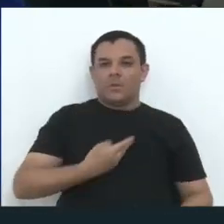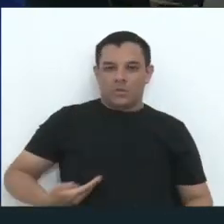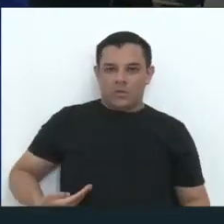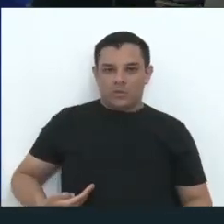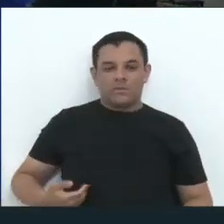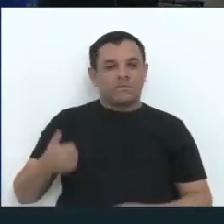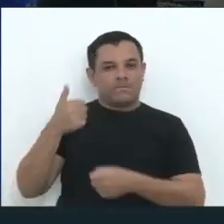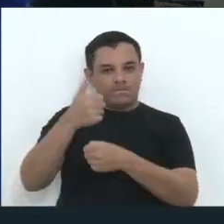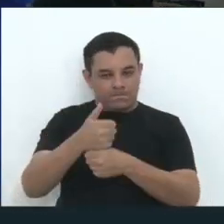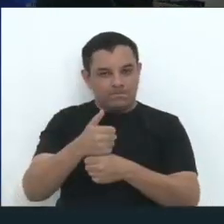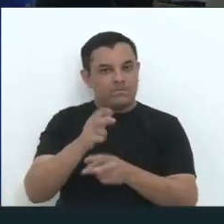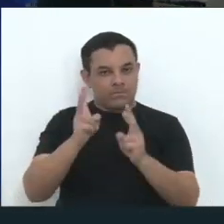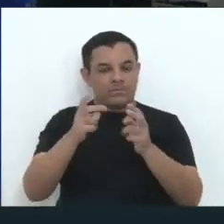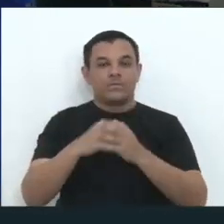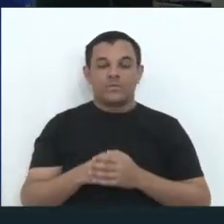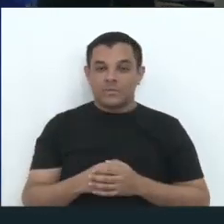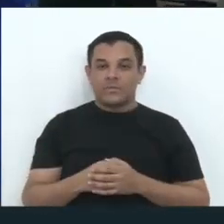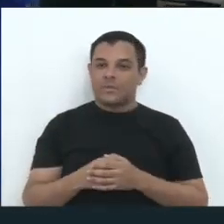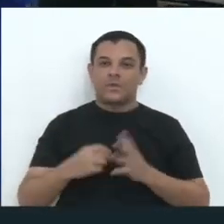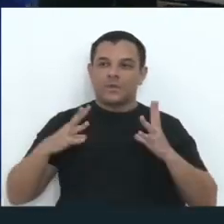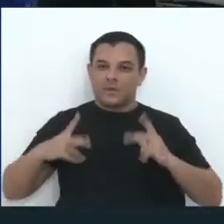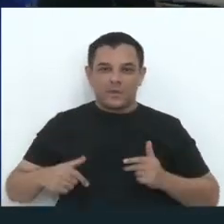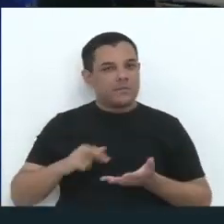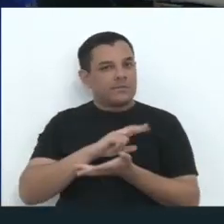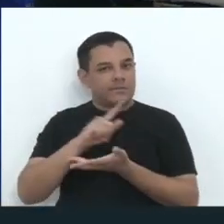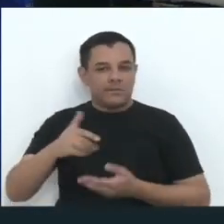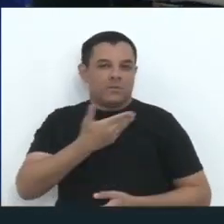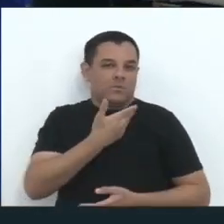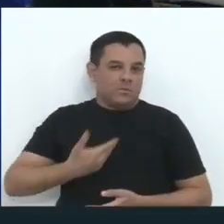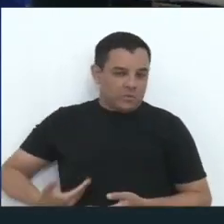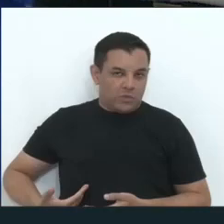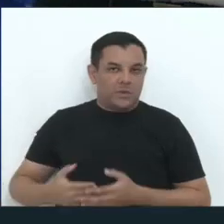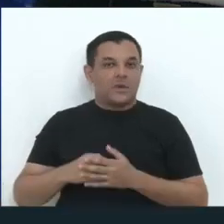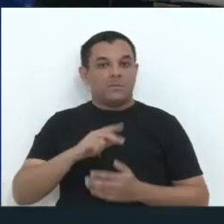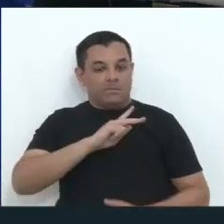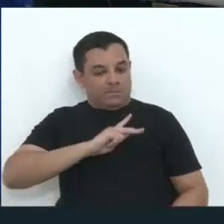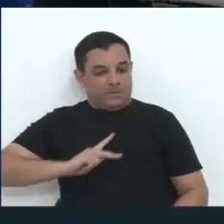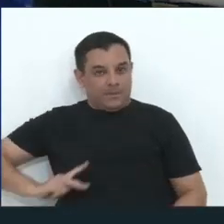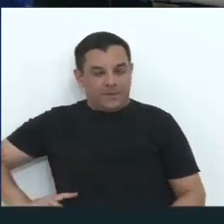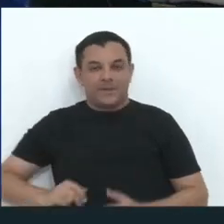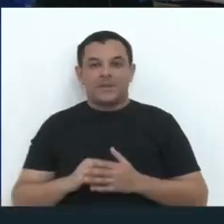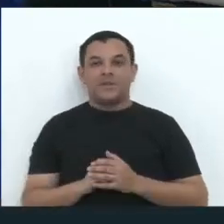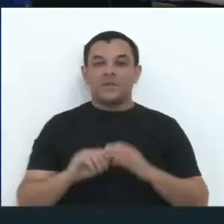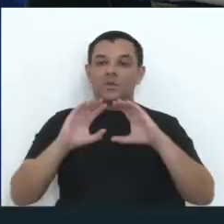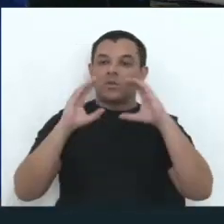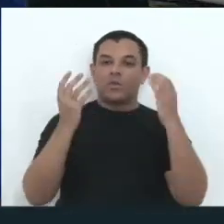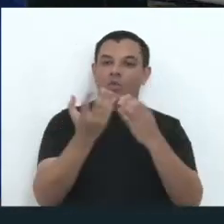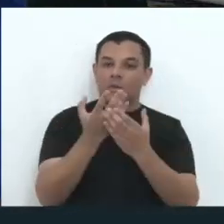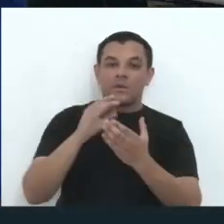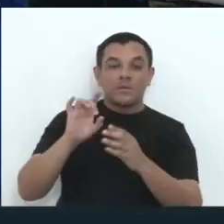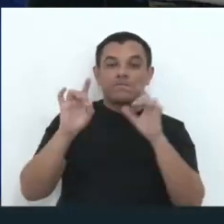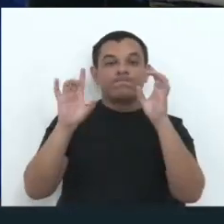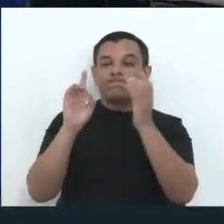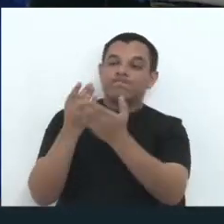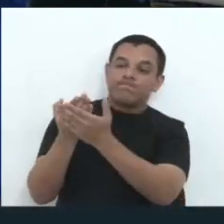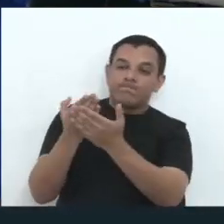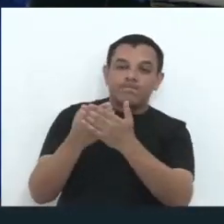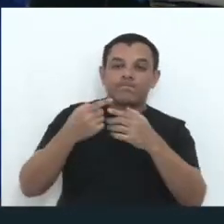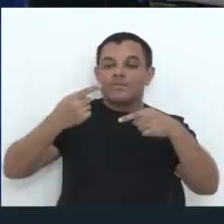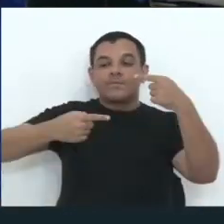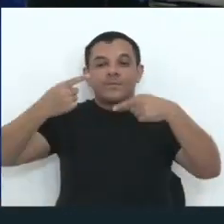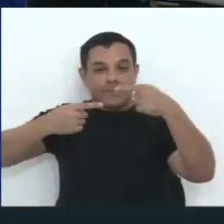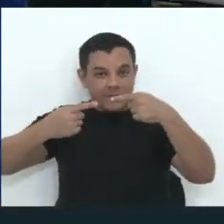e Saúde Pública, como presidente, Comissão Especial de Estudo sobre Política de